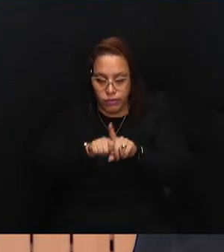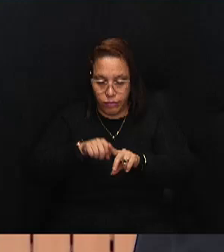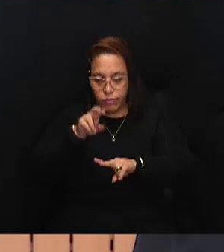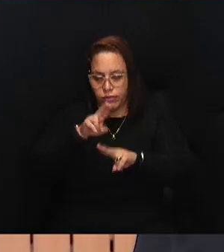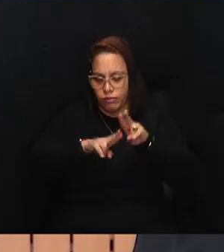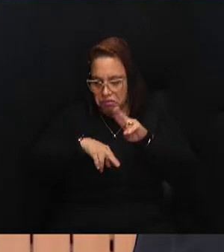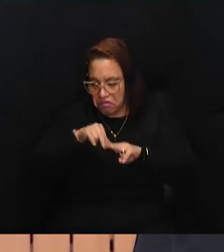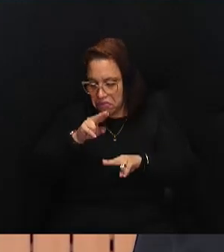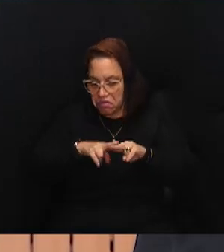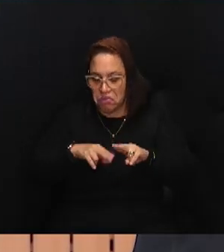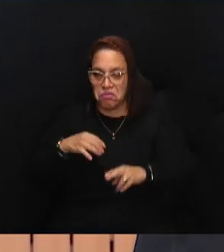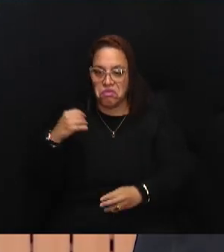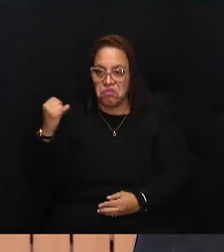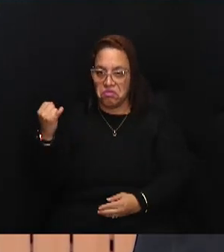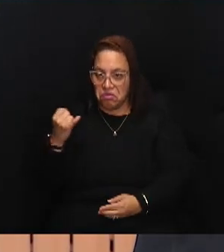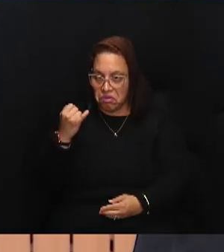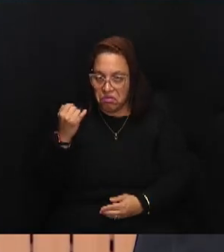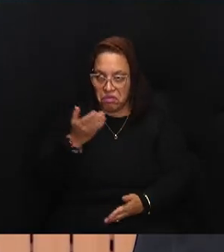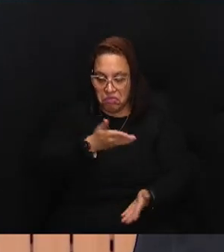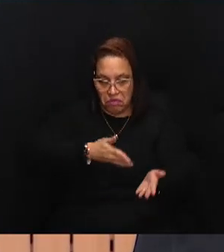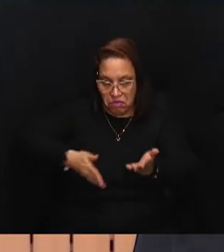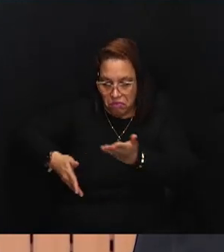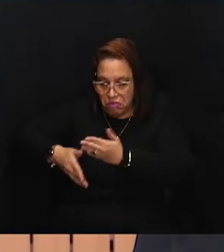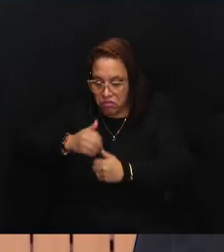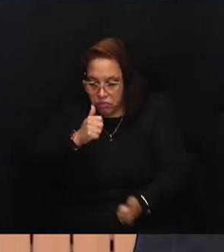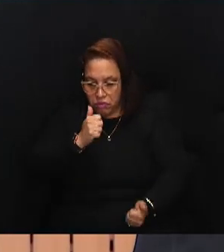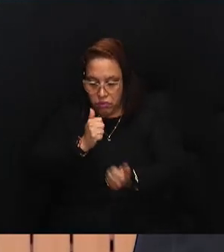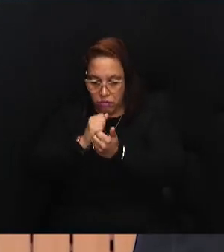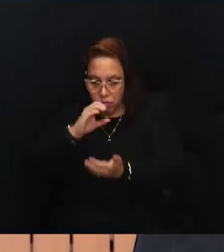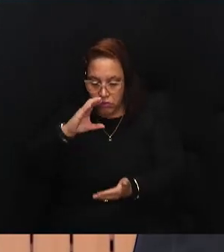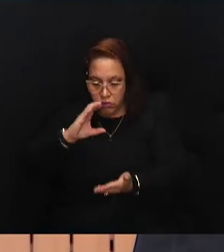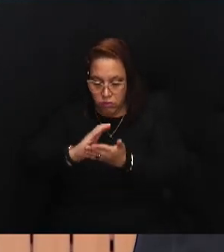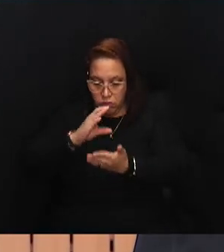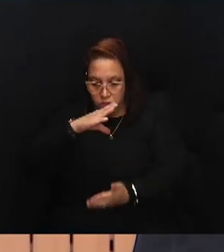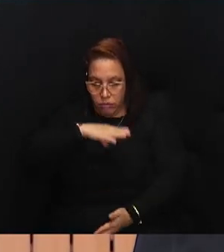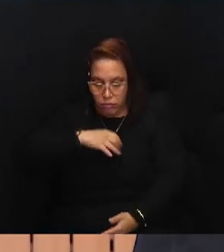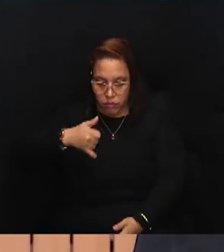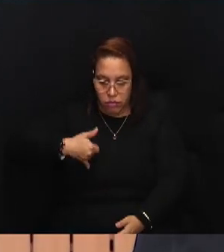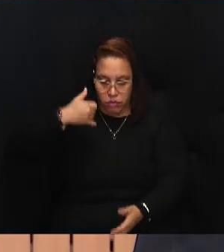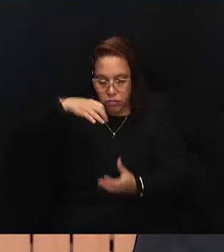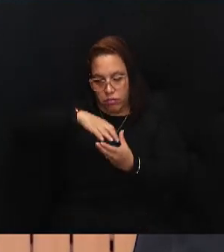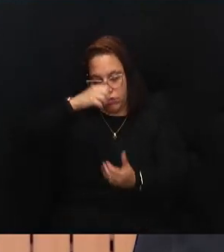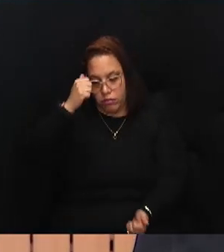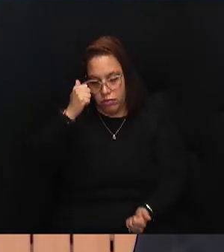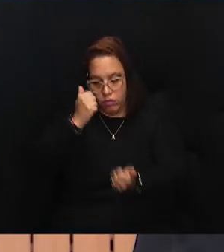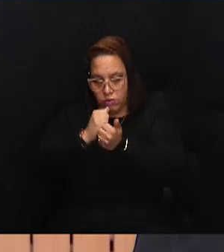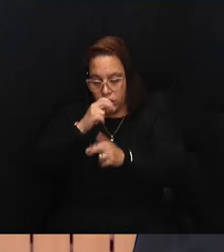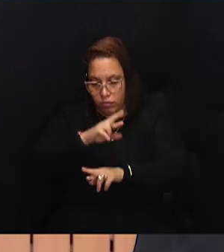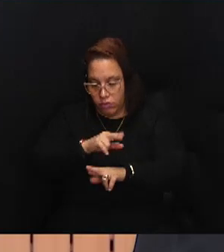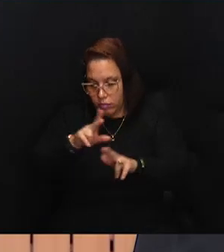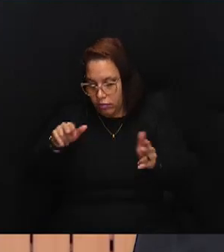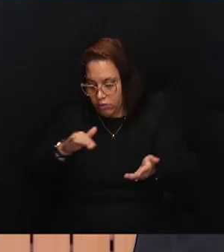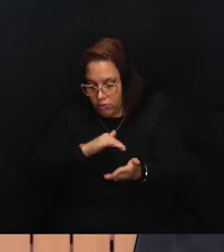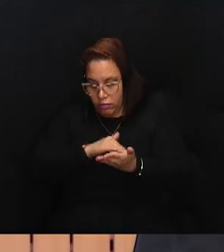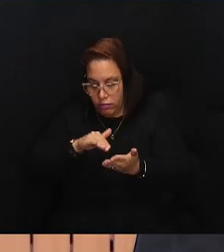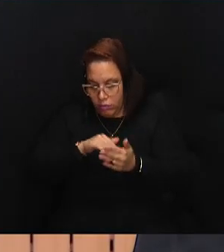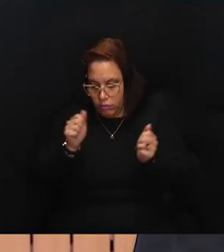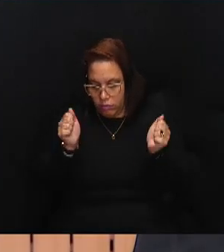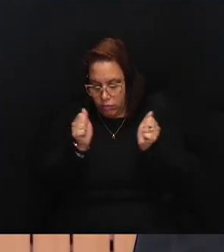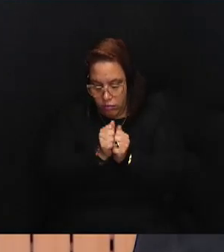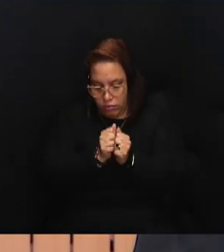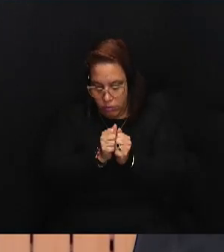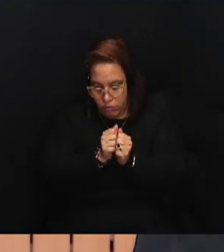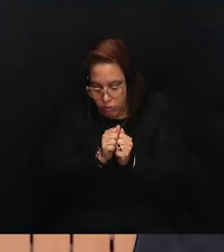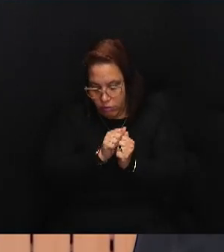sido aí de forma intersetorial, com apoio do Conselho Municipal do Idoso, com apoio de diversas secretarias juntos, nós